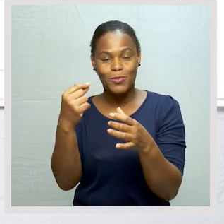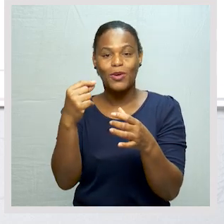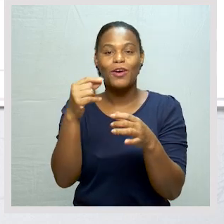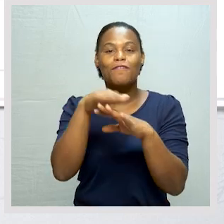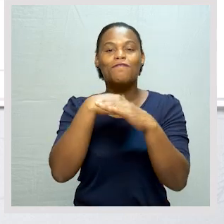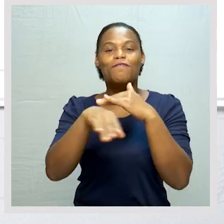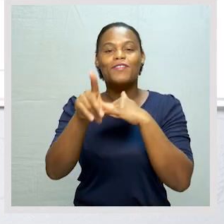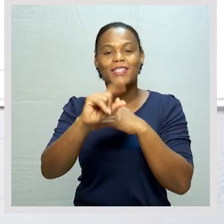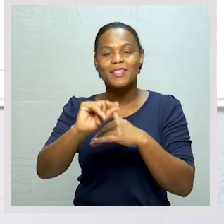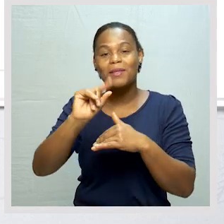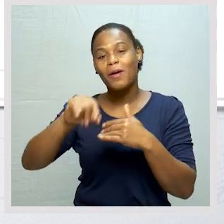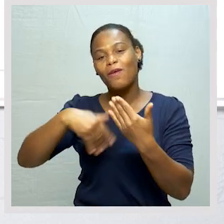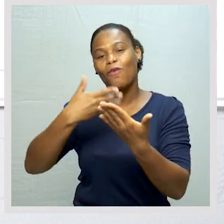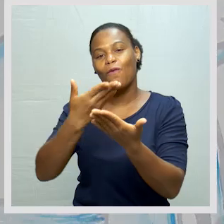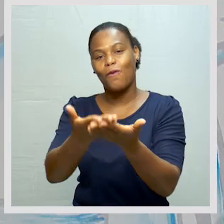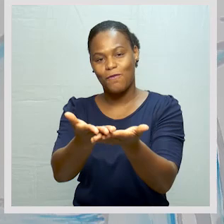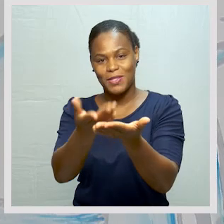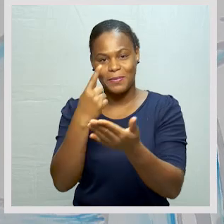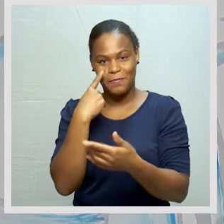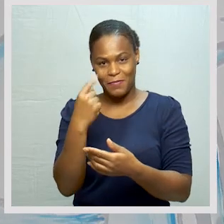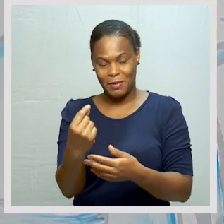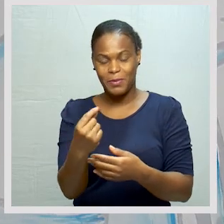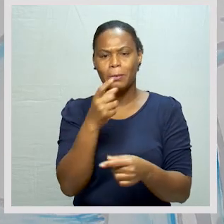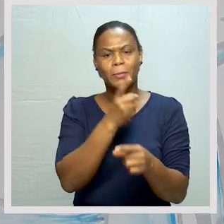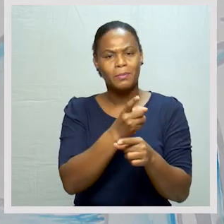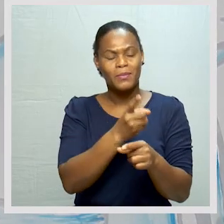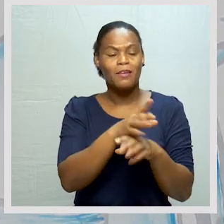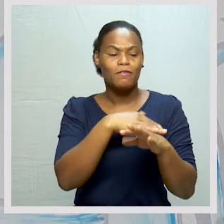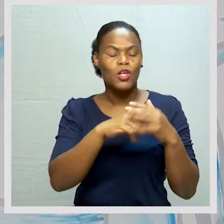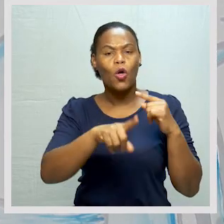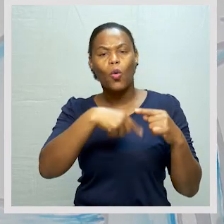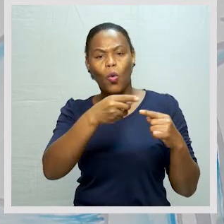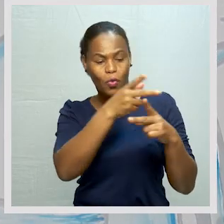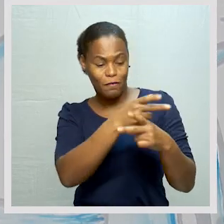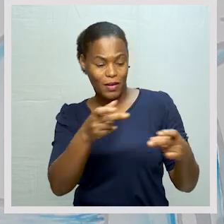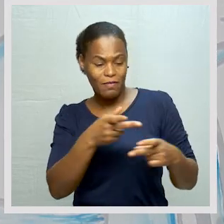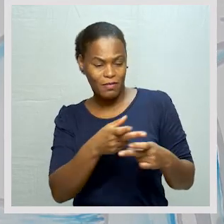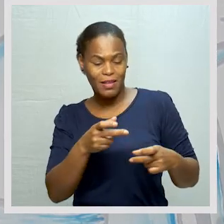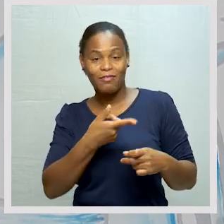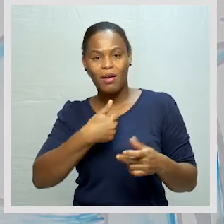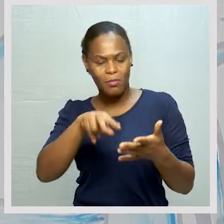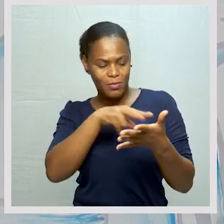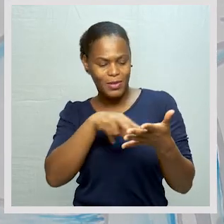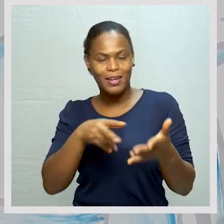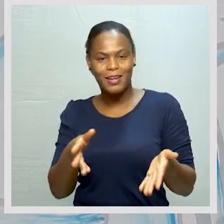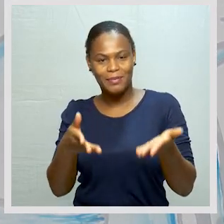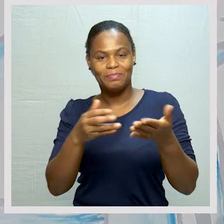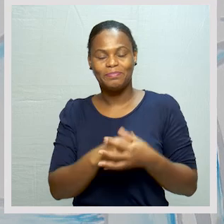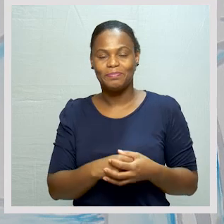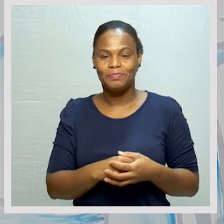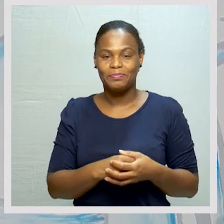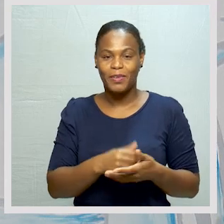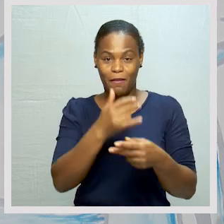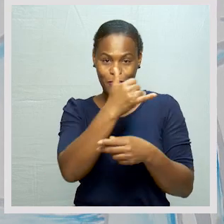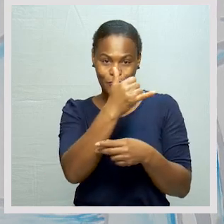fazer e o verbo oferecer. Então, vamos fazer o mesmo com as frases que vêm a seguir. Vamos ler